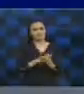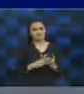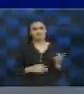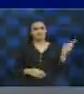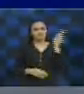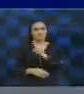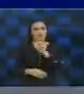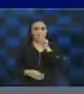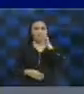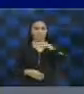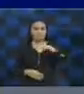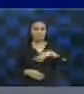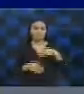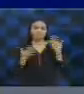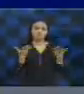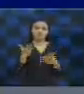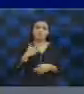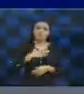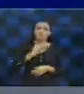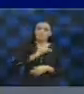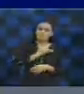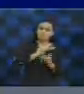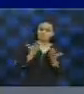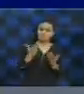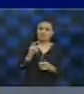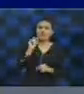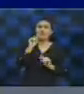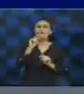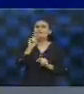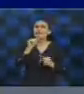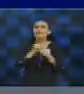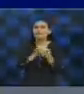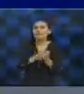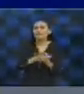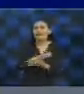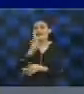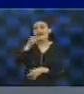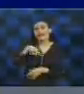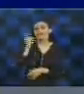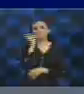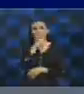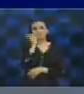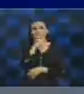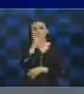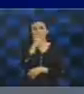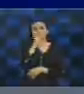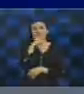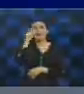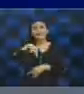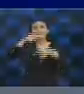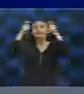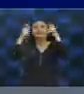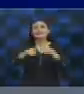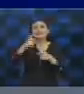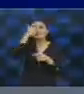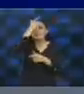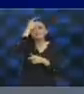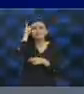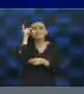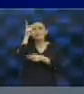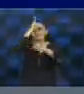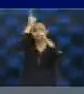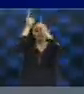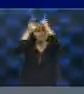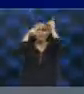Olha lá, meu amigo e minha amiga. O que não resolve é mentira. Existe uma cidade de fantasia. Esse senhor, ele vive numa cidade